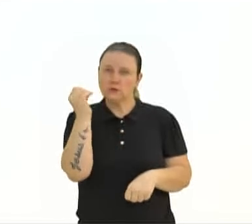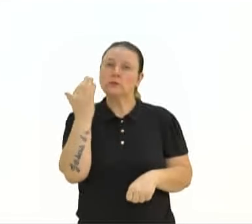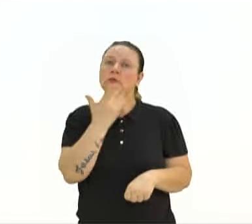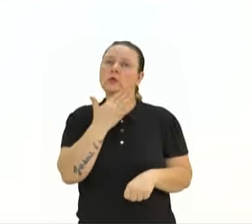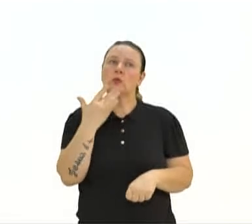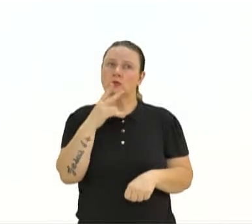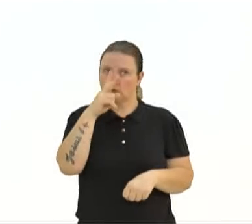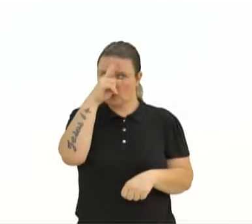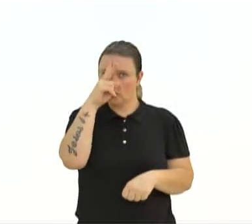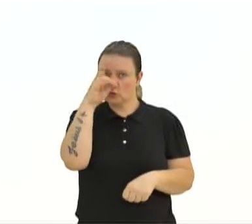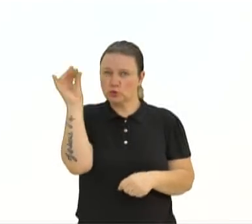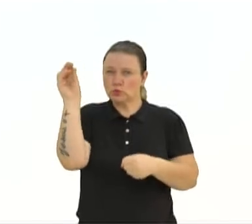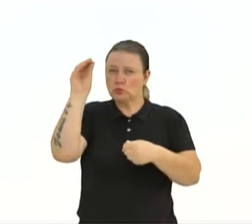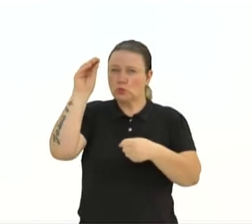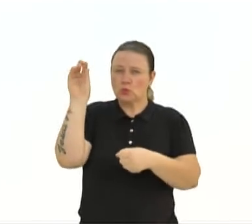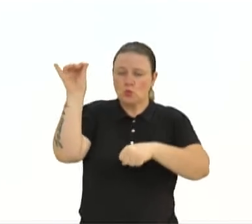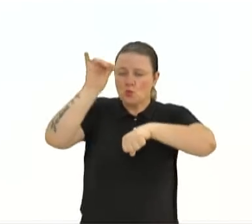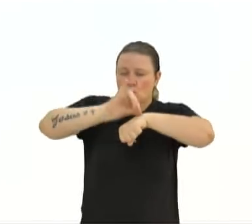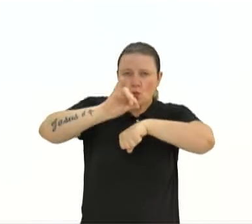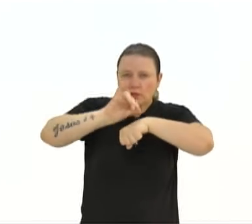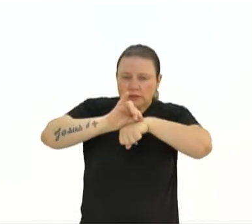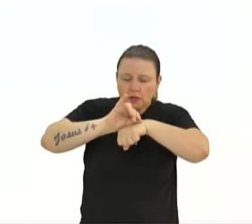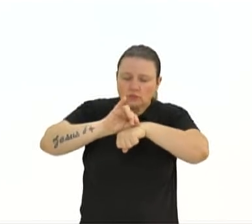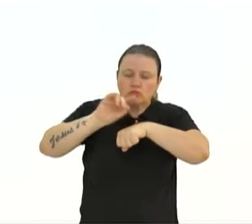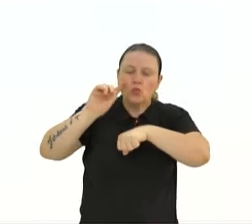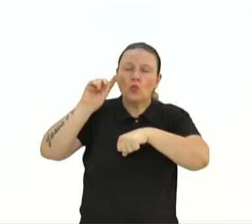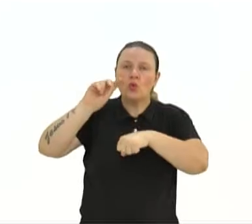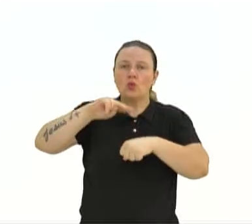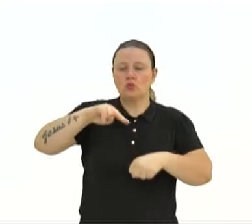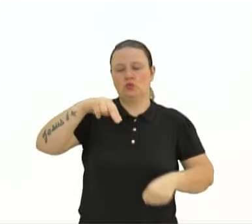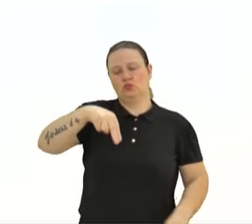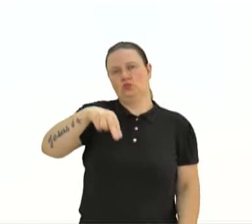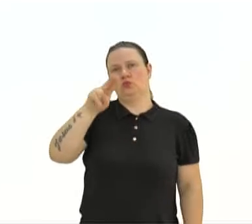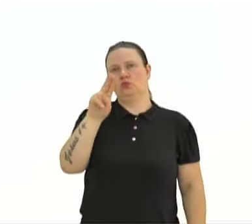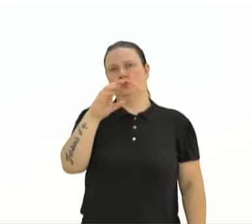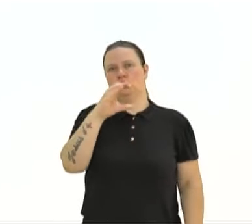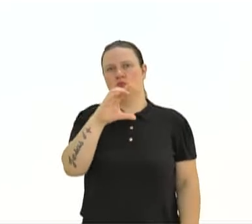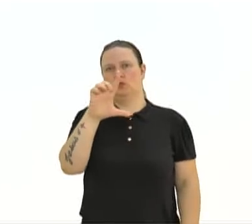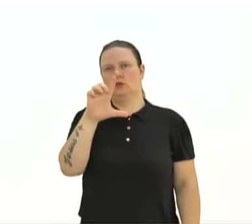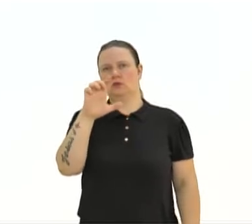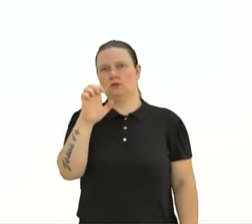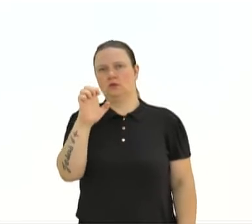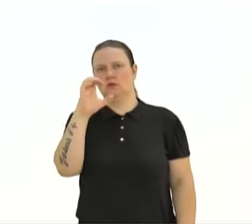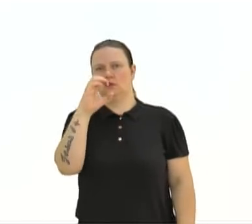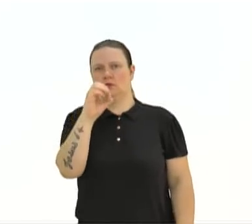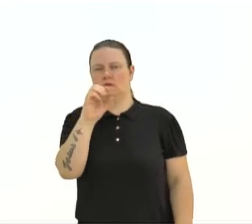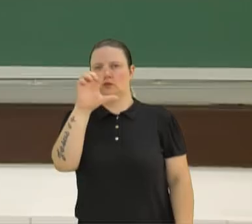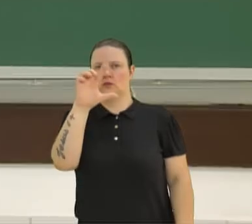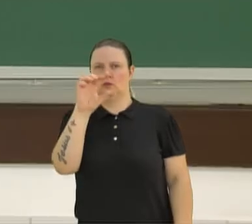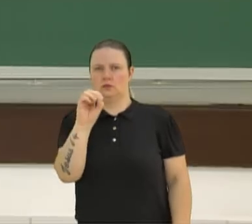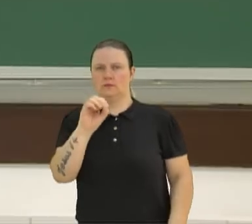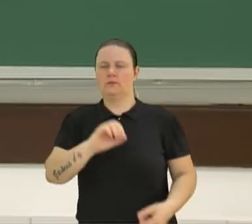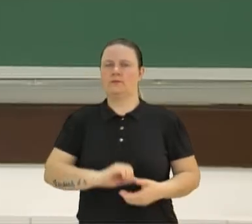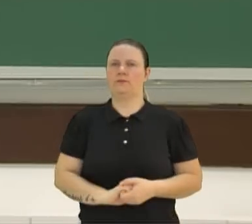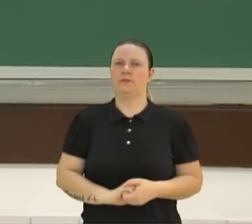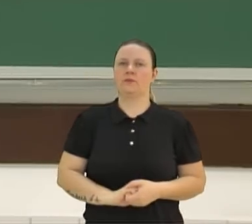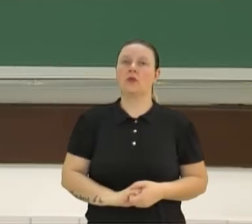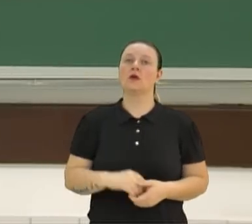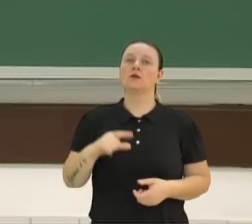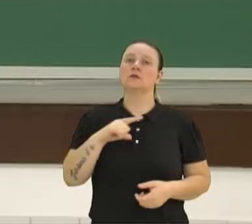hoje, vem essas duas próximas partes. Eu vou falar só de 4 delas, que é a cromatina.